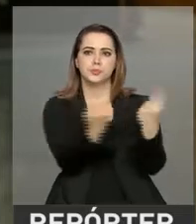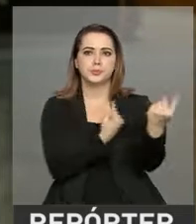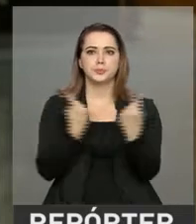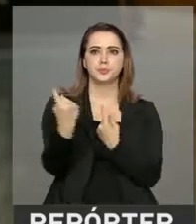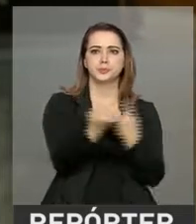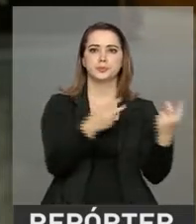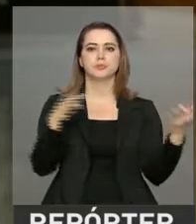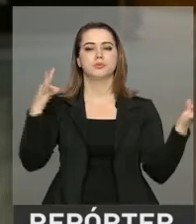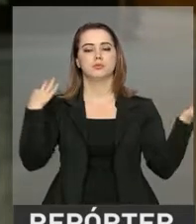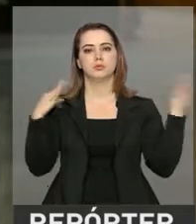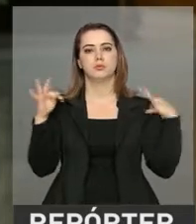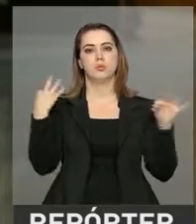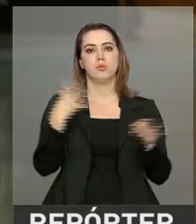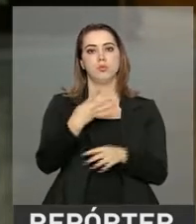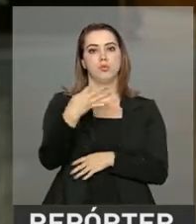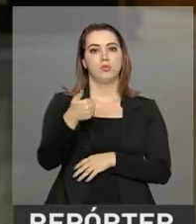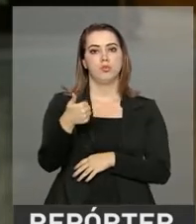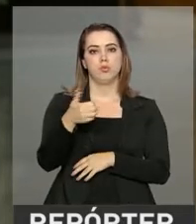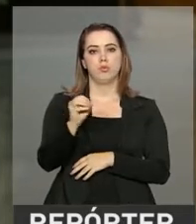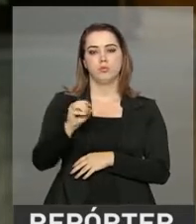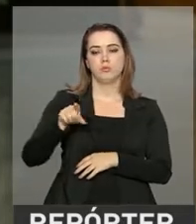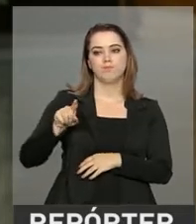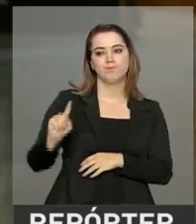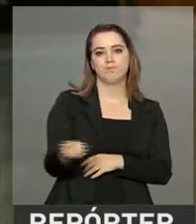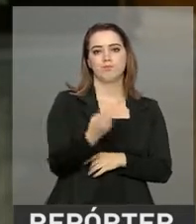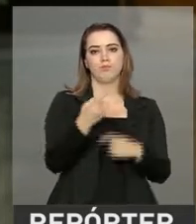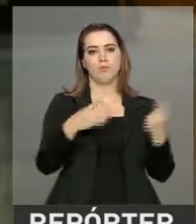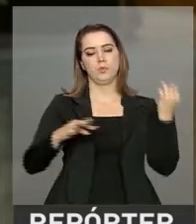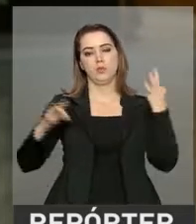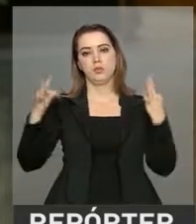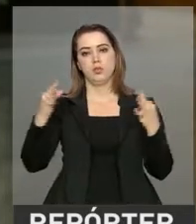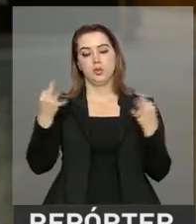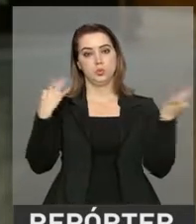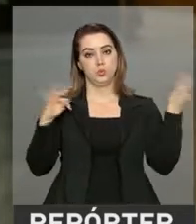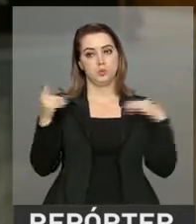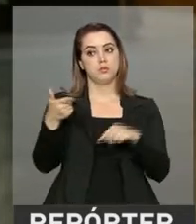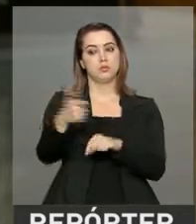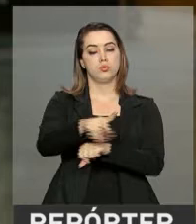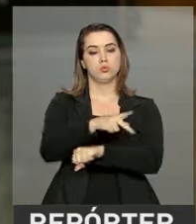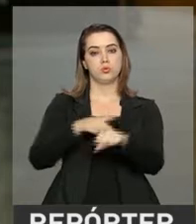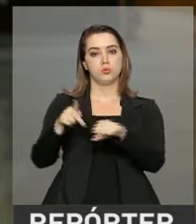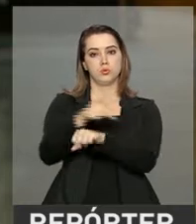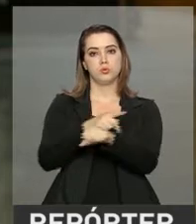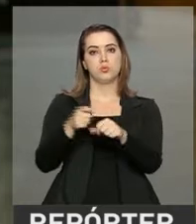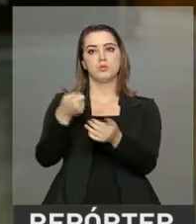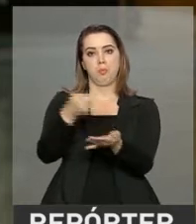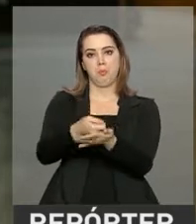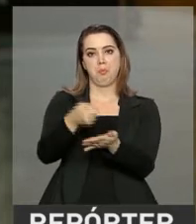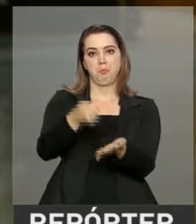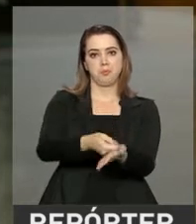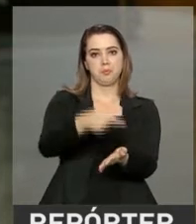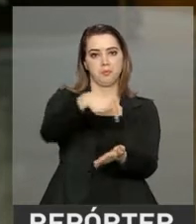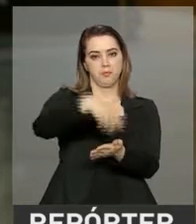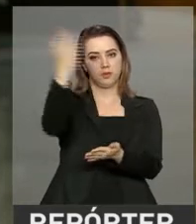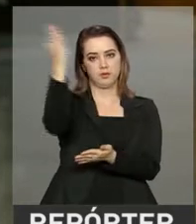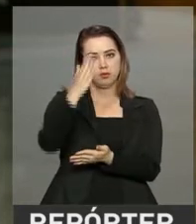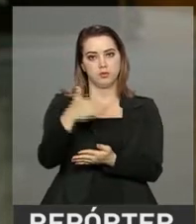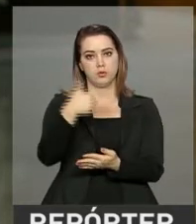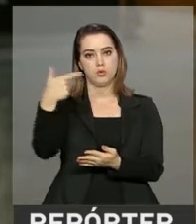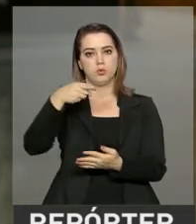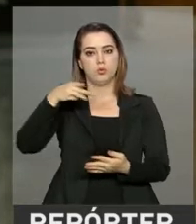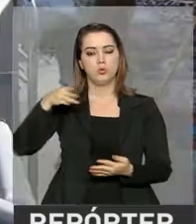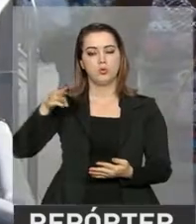menos 410 mil estrangeiros. Eles deixaram no país mais de 2 bilhões de reais.